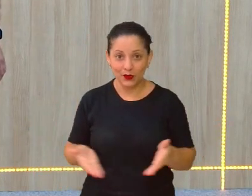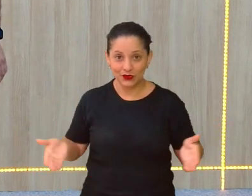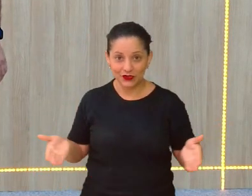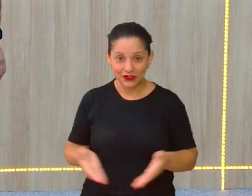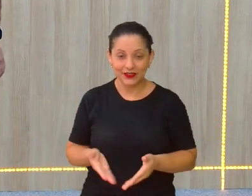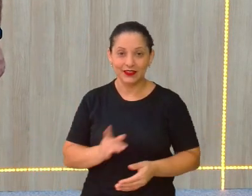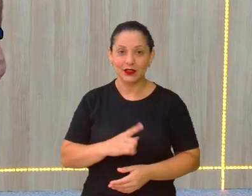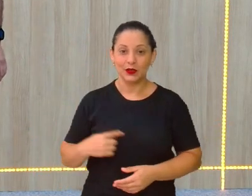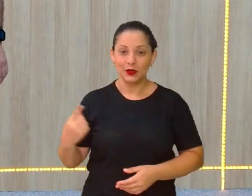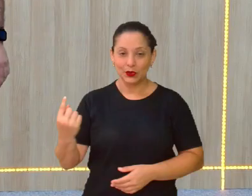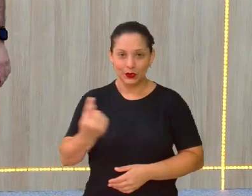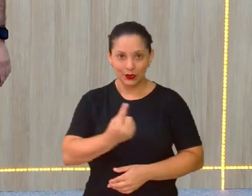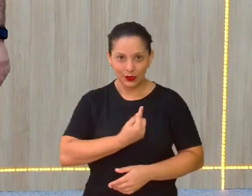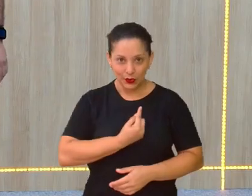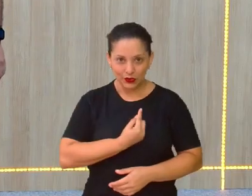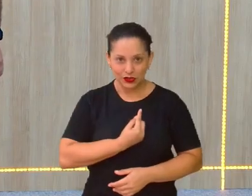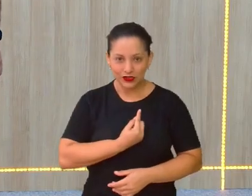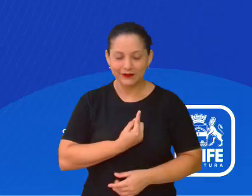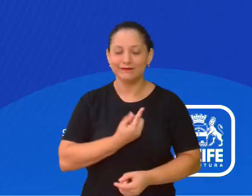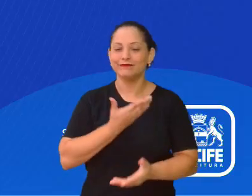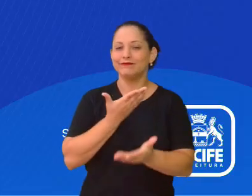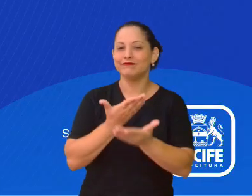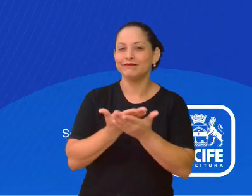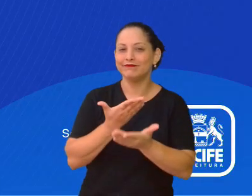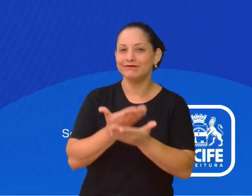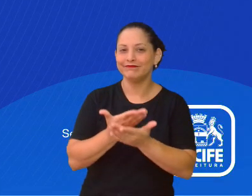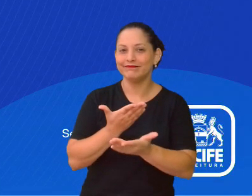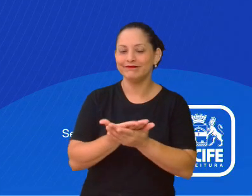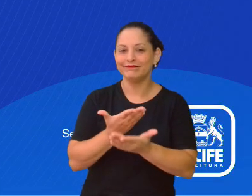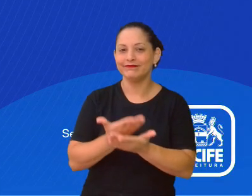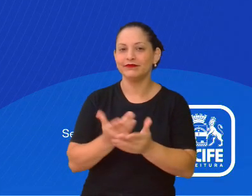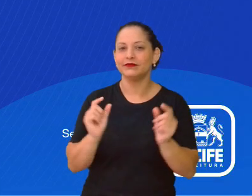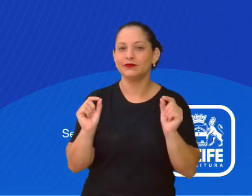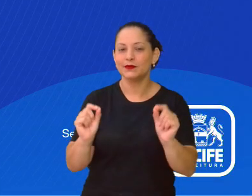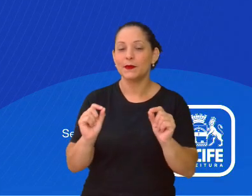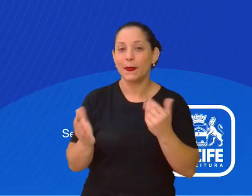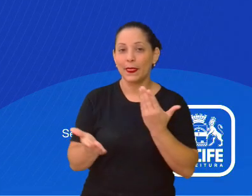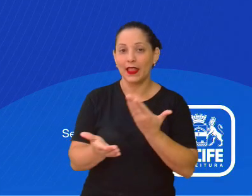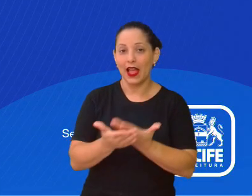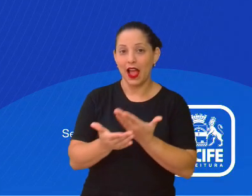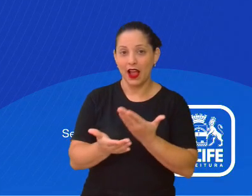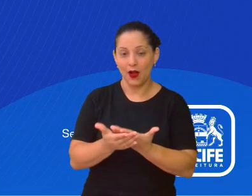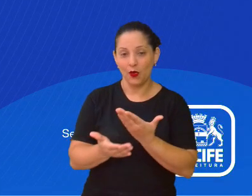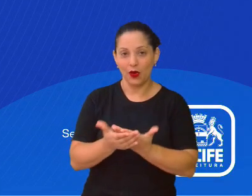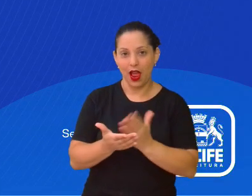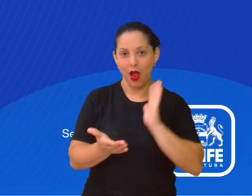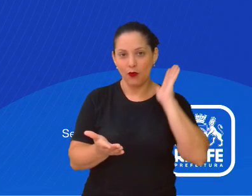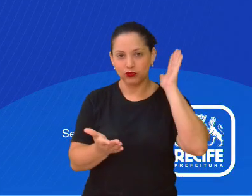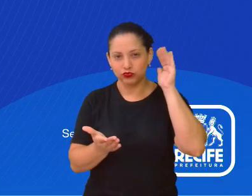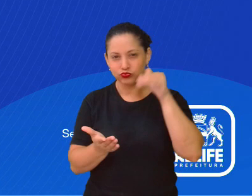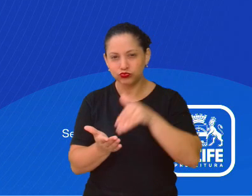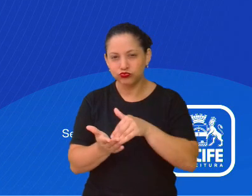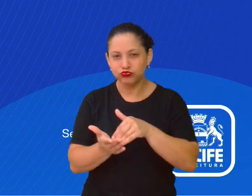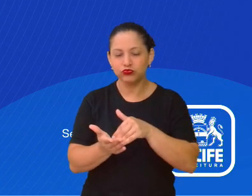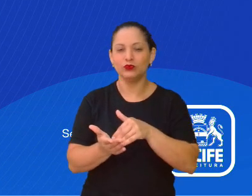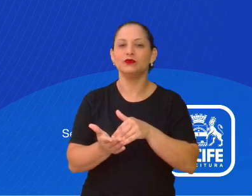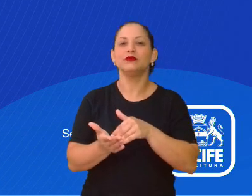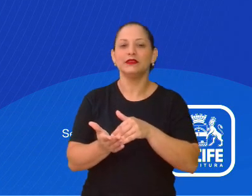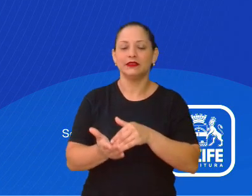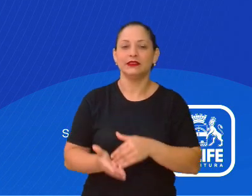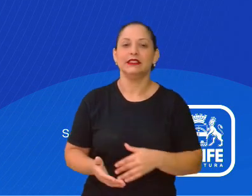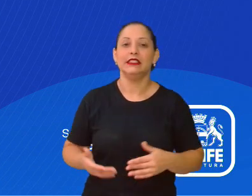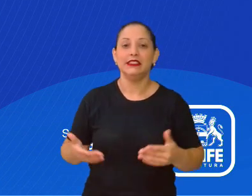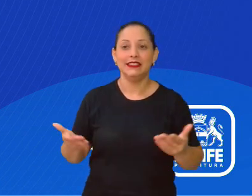estaremos aqui trabalhando com a nossa penúltima aula do ano. E nesse